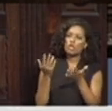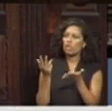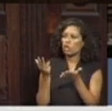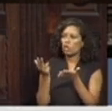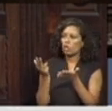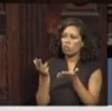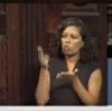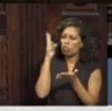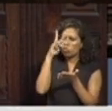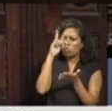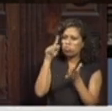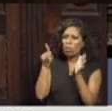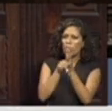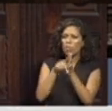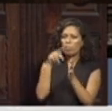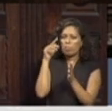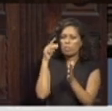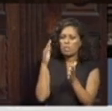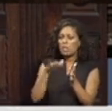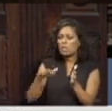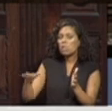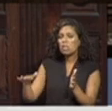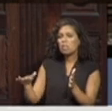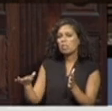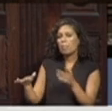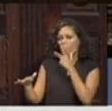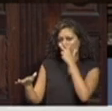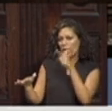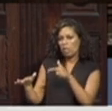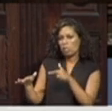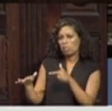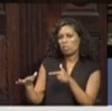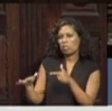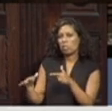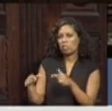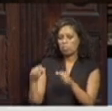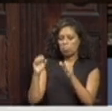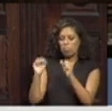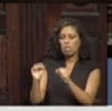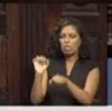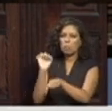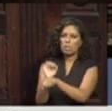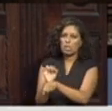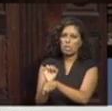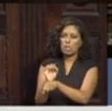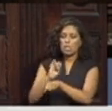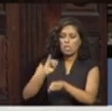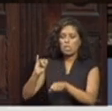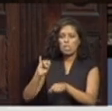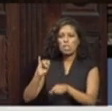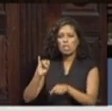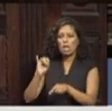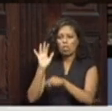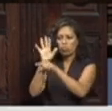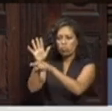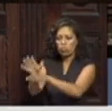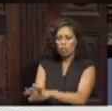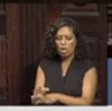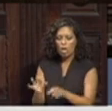com todo o aparato de inteligência que tem, acha que é exagero da imprensa. Senhora deputada Marta